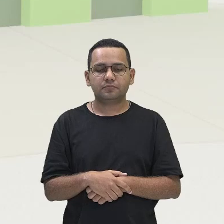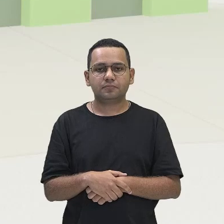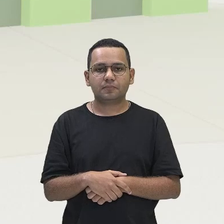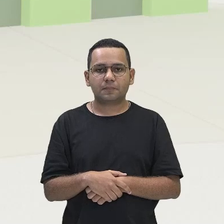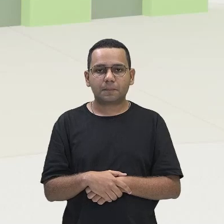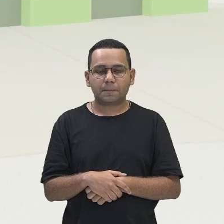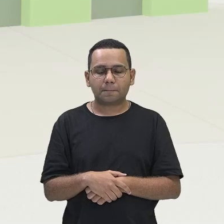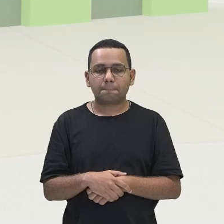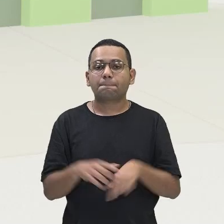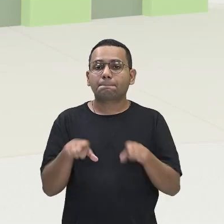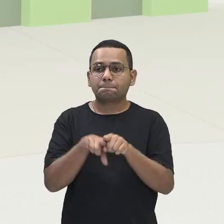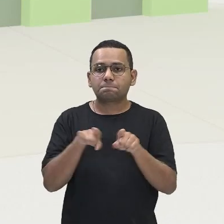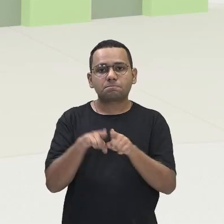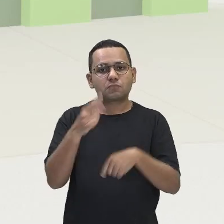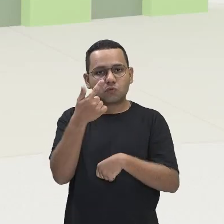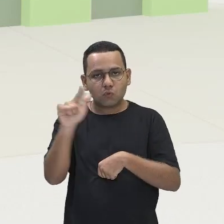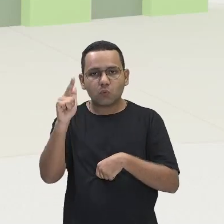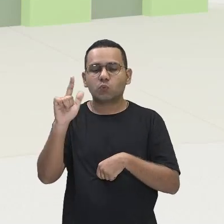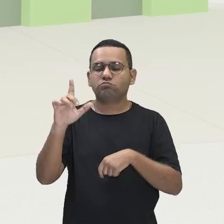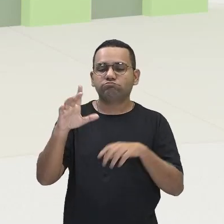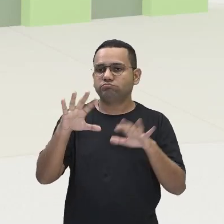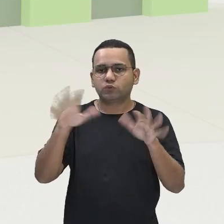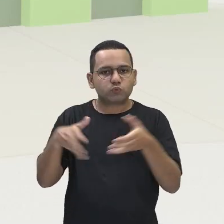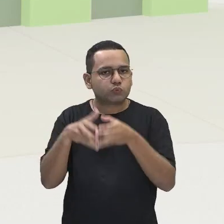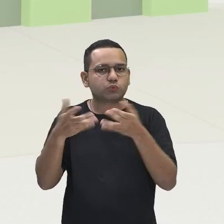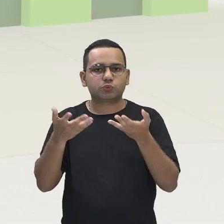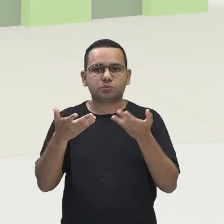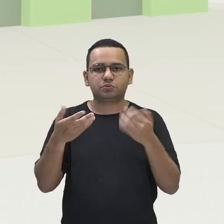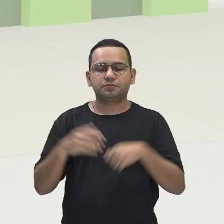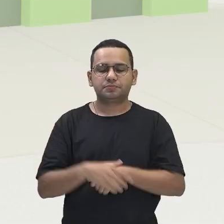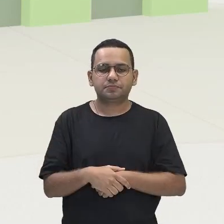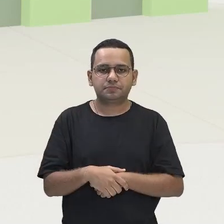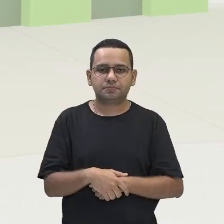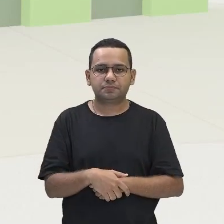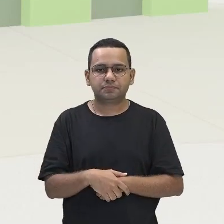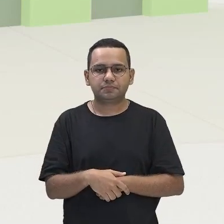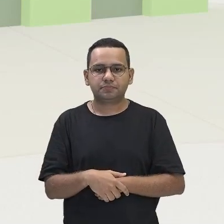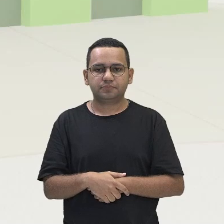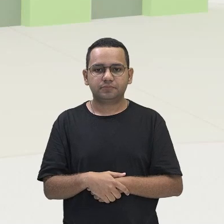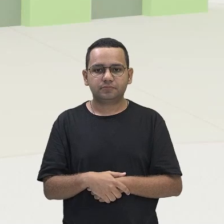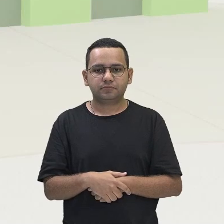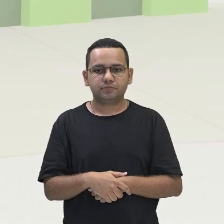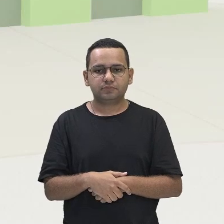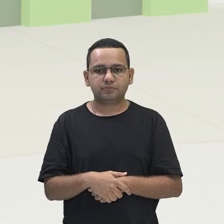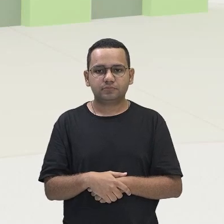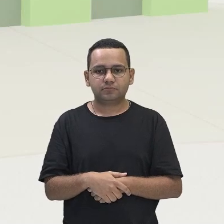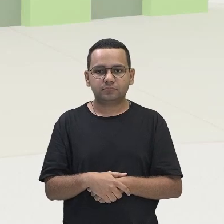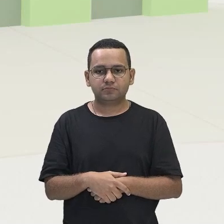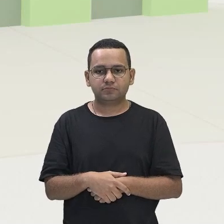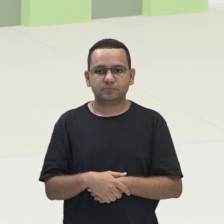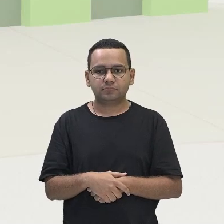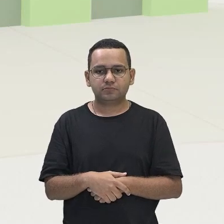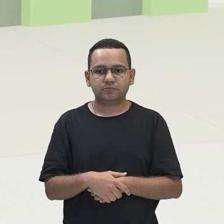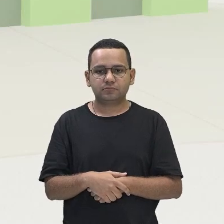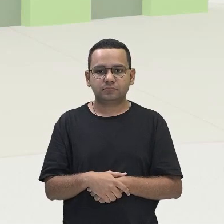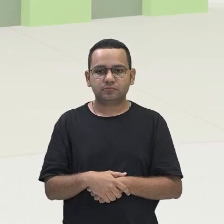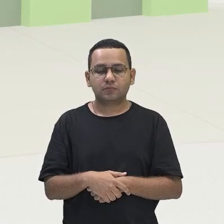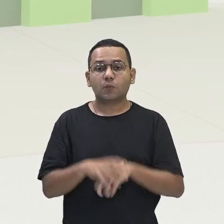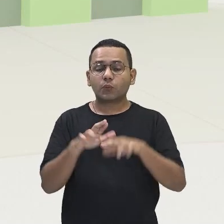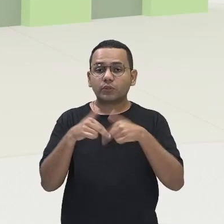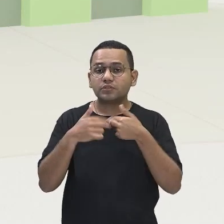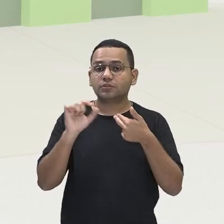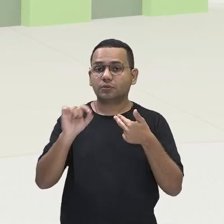outros indivíduos ali da espécie. Então, nós temos, assim, considerado essa ação que é